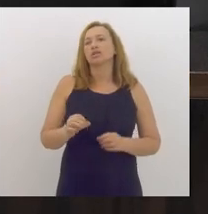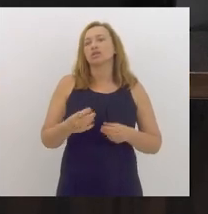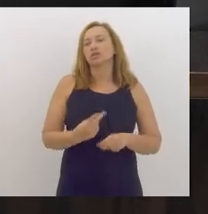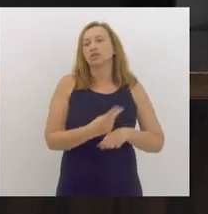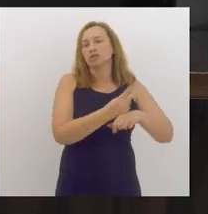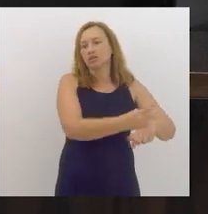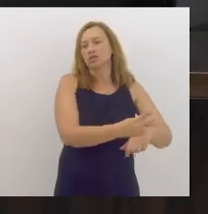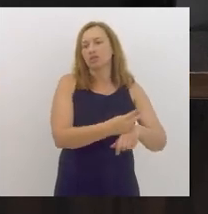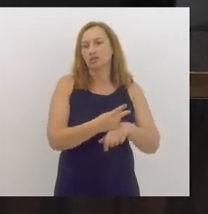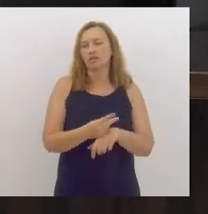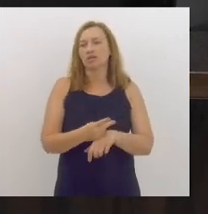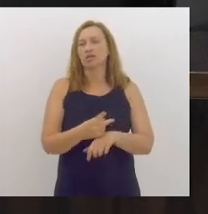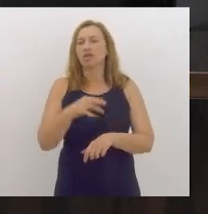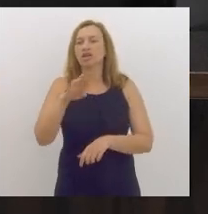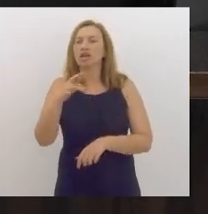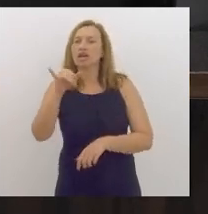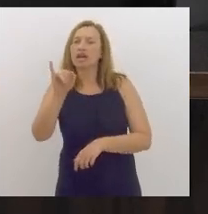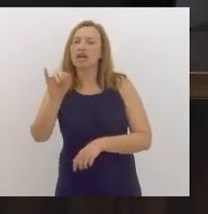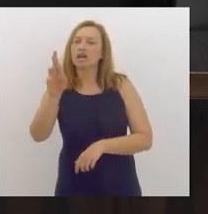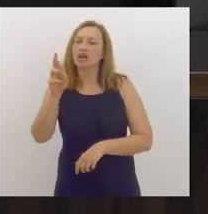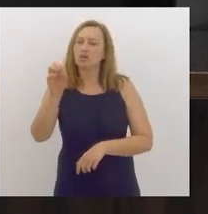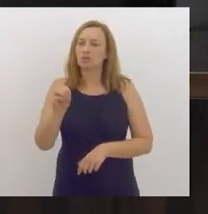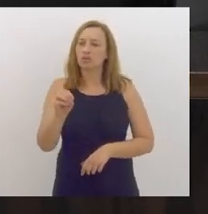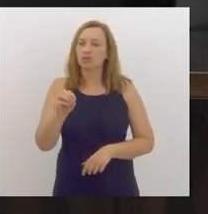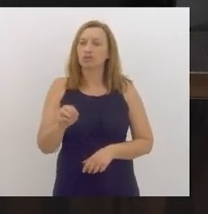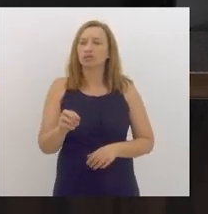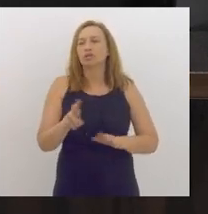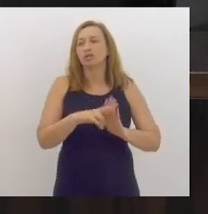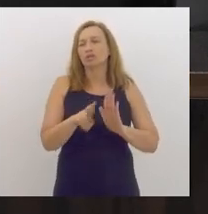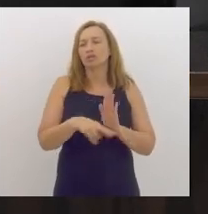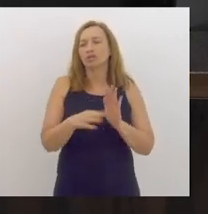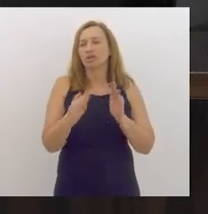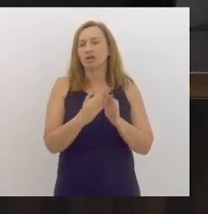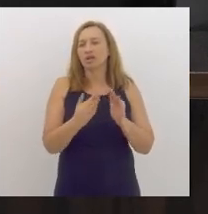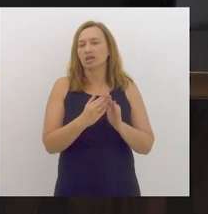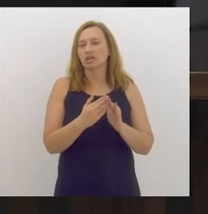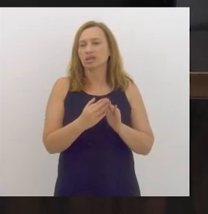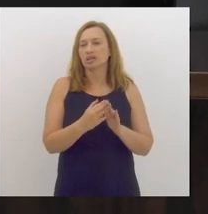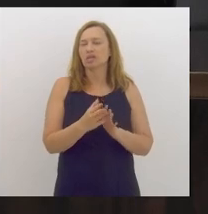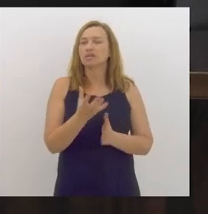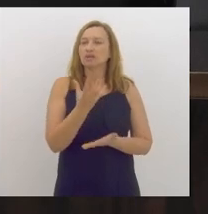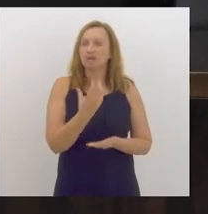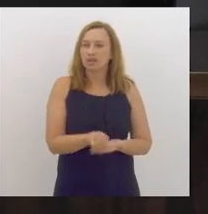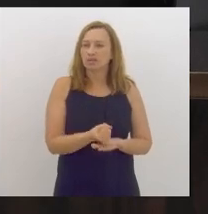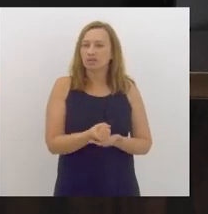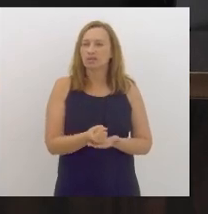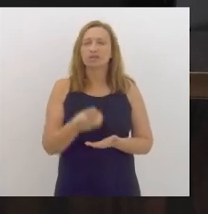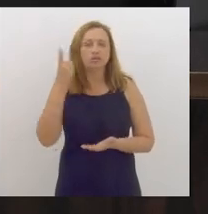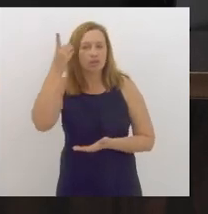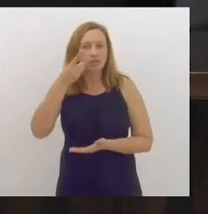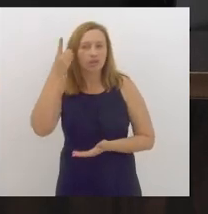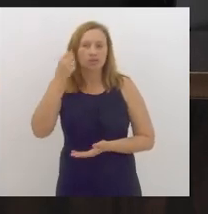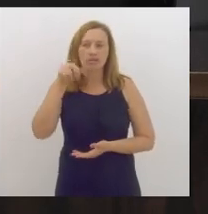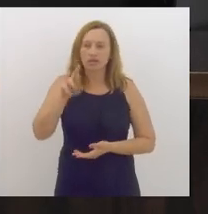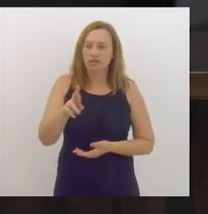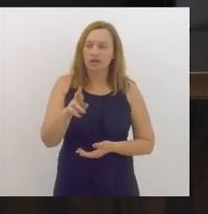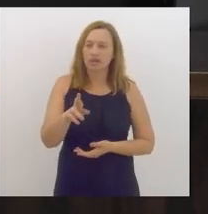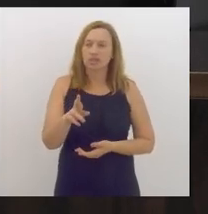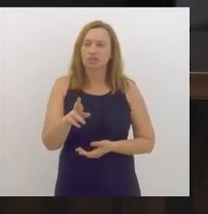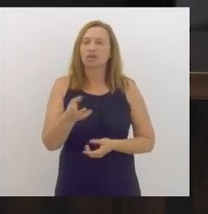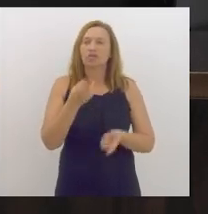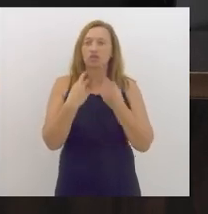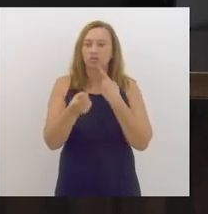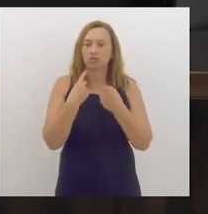em economia, senhor Ícaro de Souza Oliveira. Parecida à Comissão de Normas Internas e Proposição Externa, favorável, deputado Rosenberg Reis.